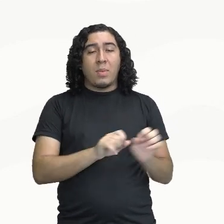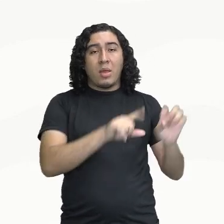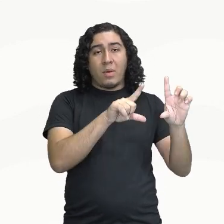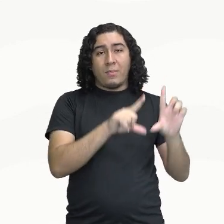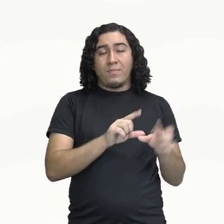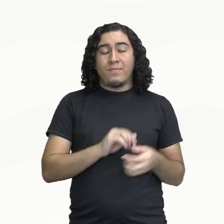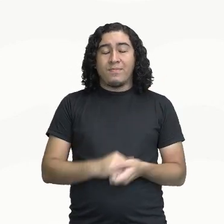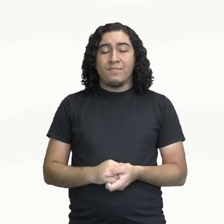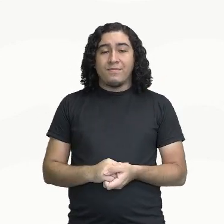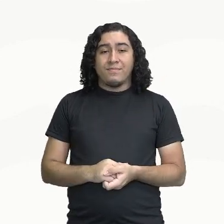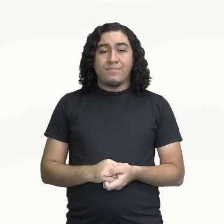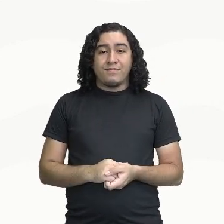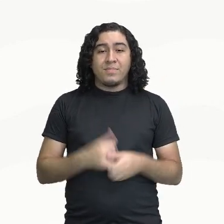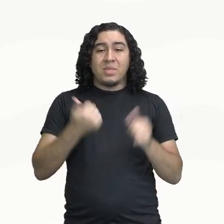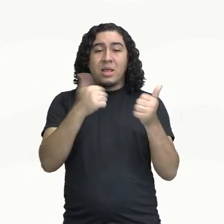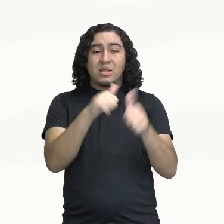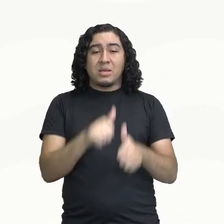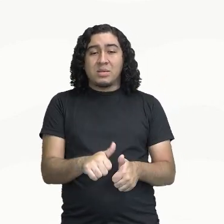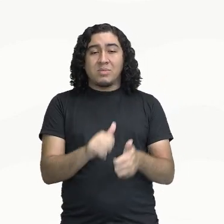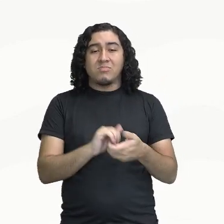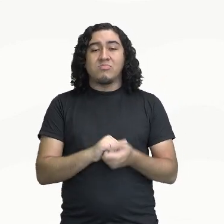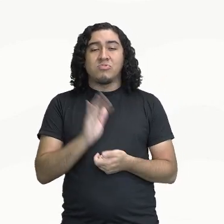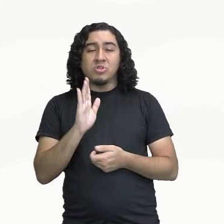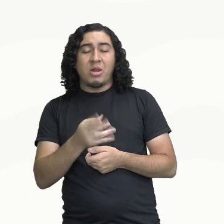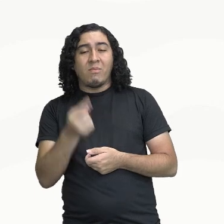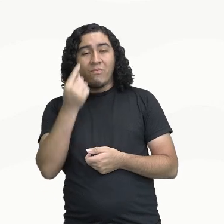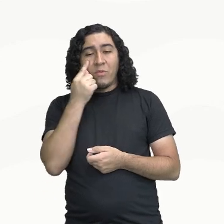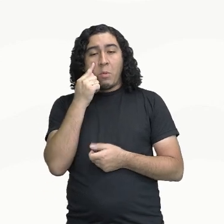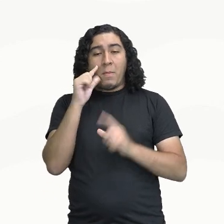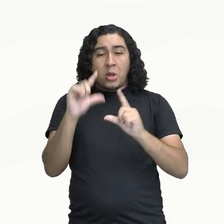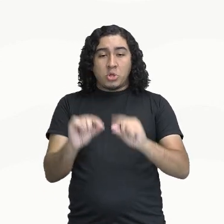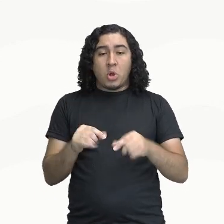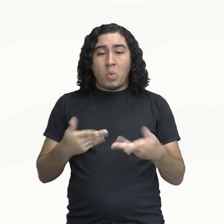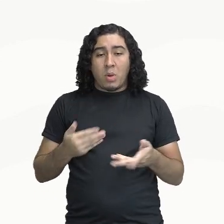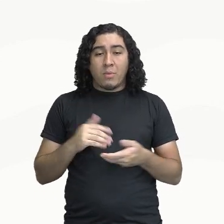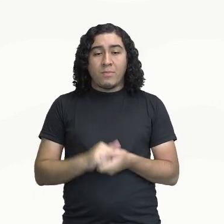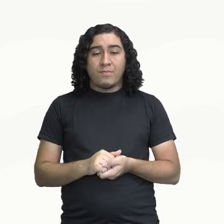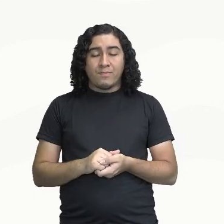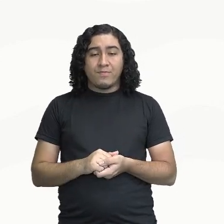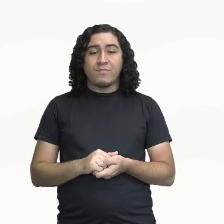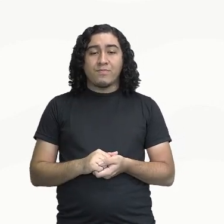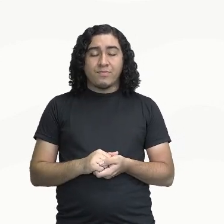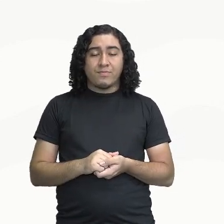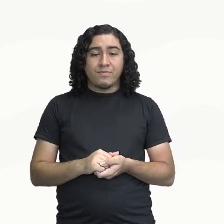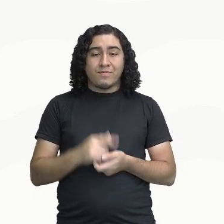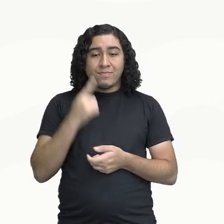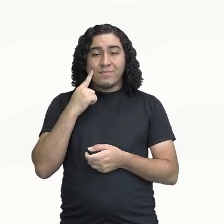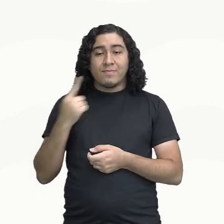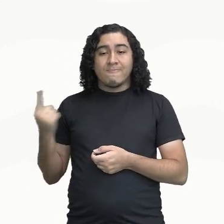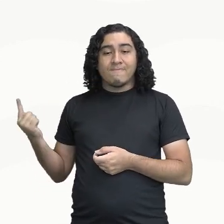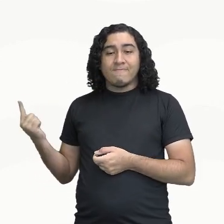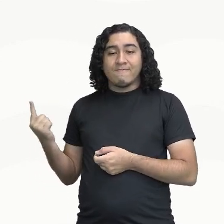maior. Então, observando aqui, eu já estou vendo que o menor valor é aqui, ó, em